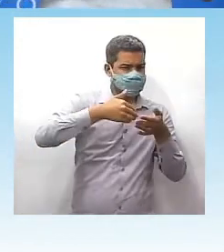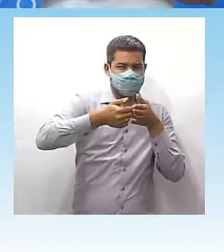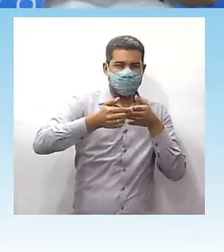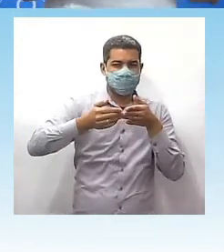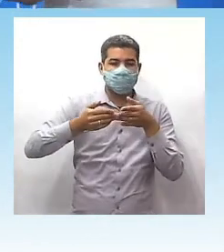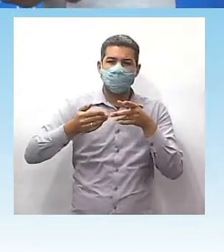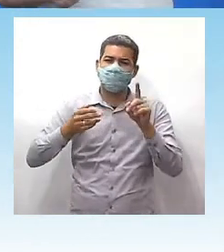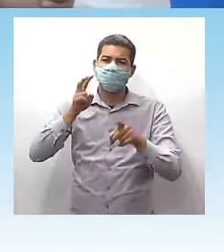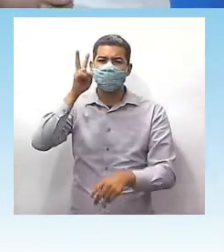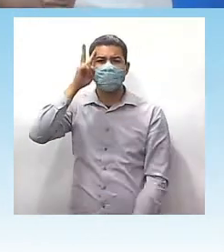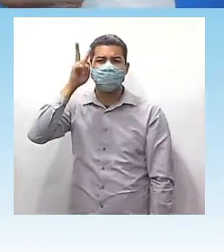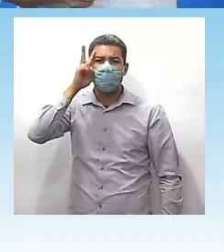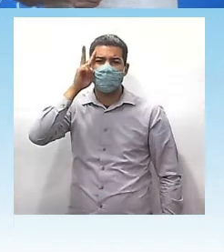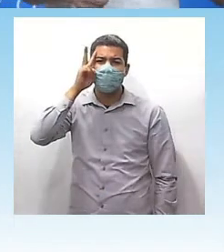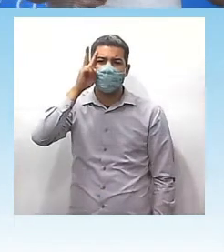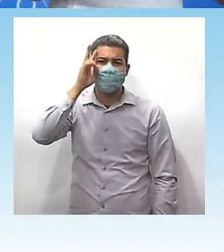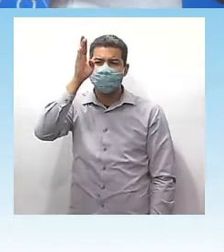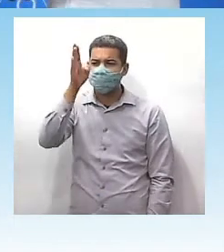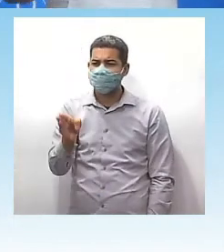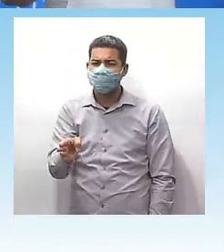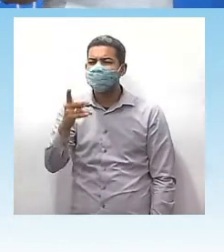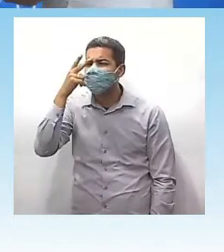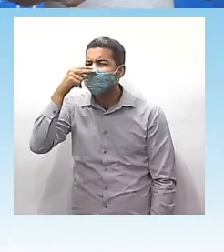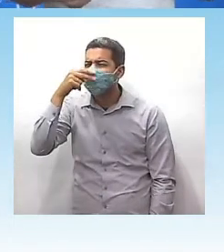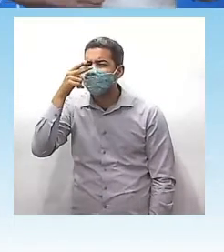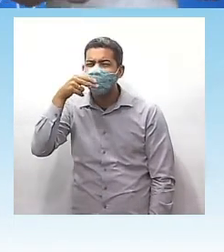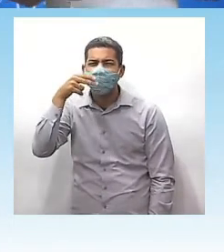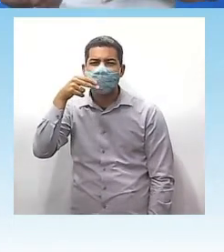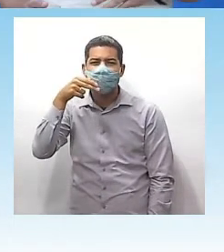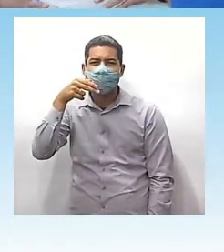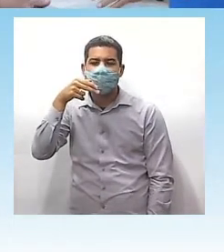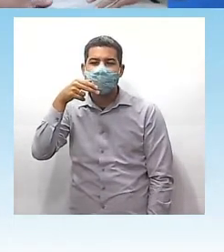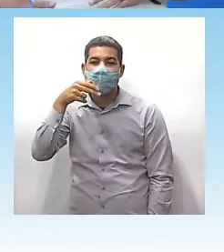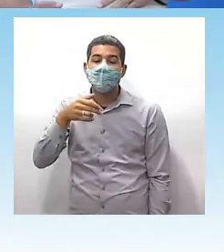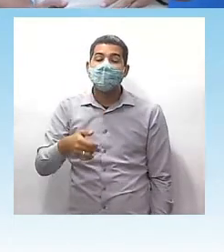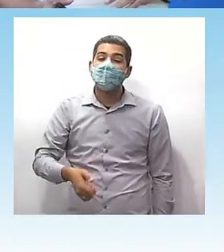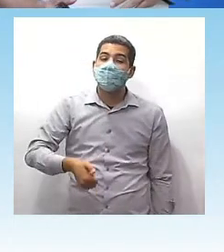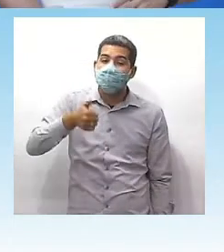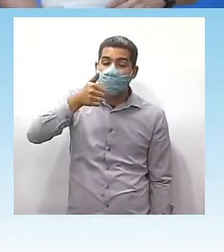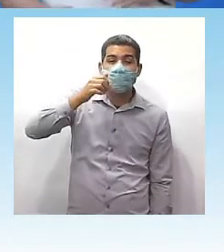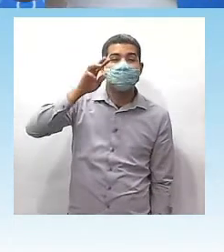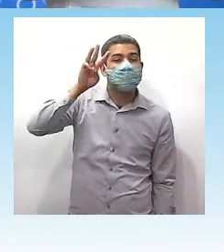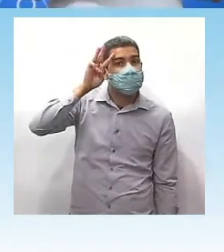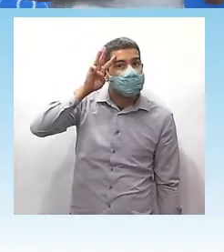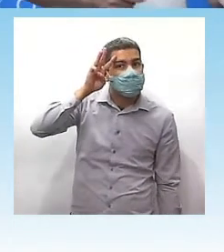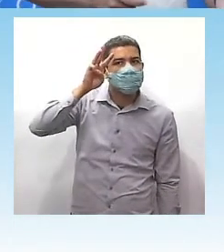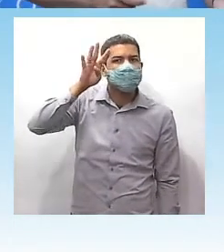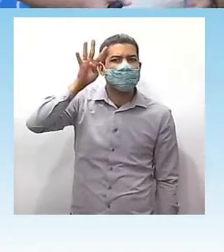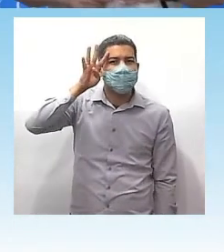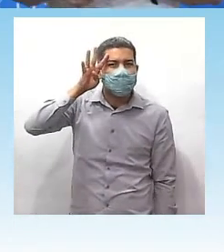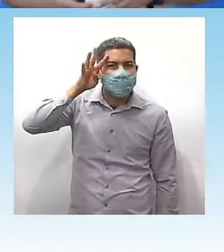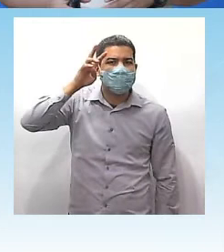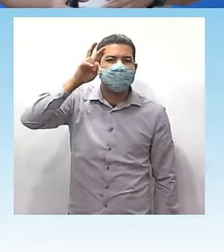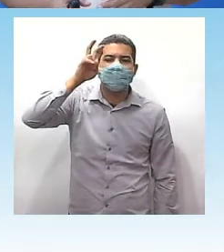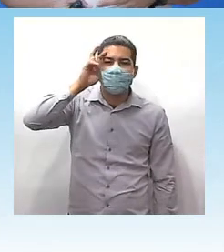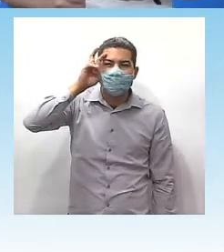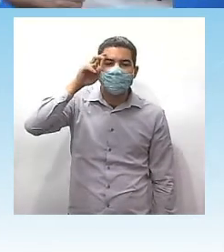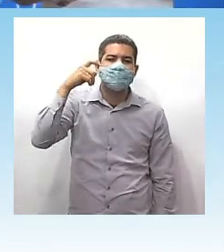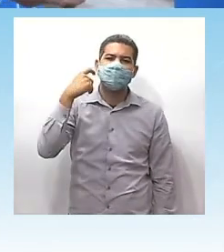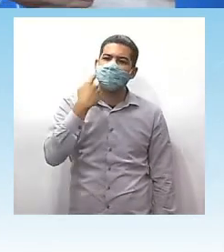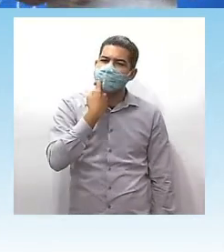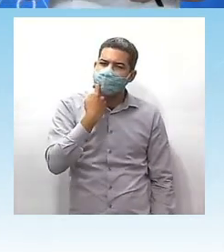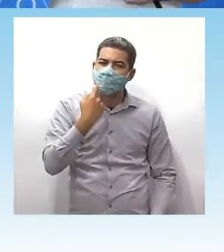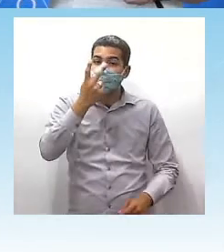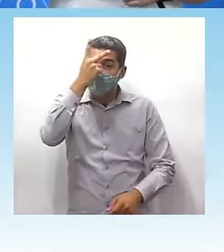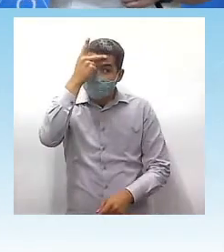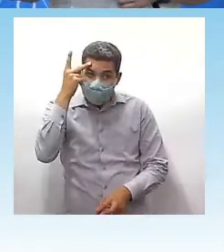vou numa segunda, numa terça, numa quarta, em horários distintos, aí eu estou sendo aleatório, tá bom? Não vai no mesmo dia, no mesmo horário que